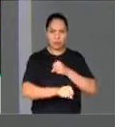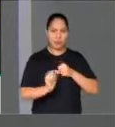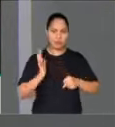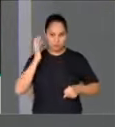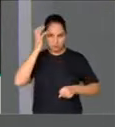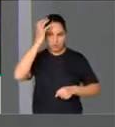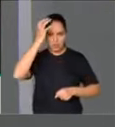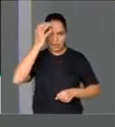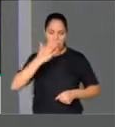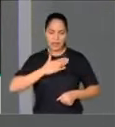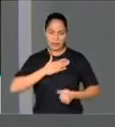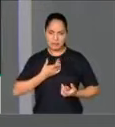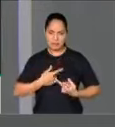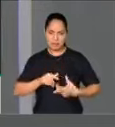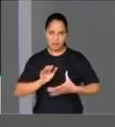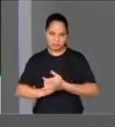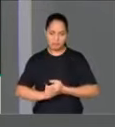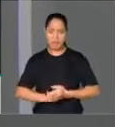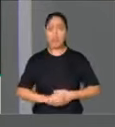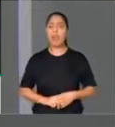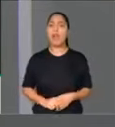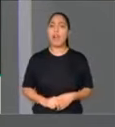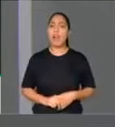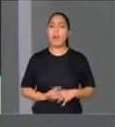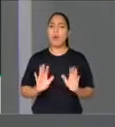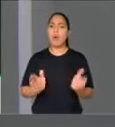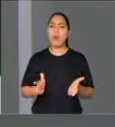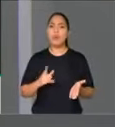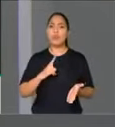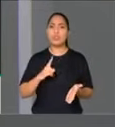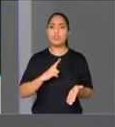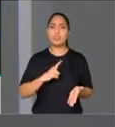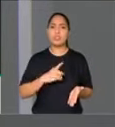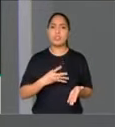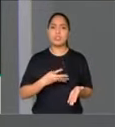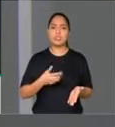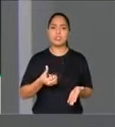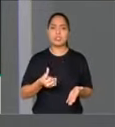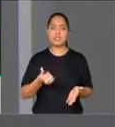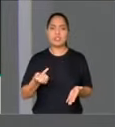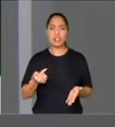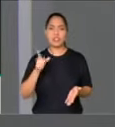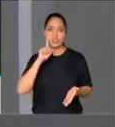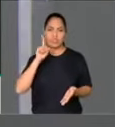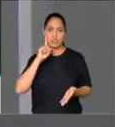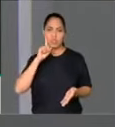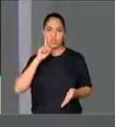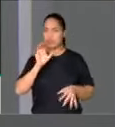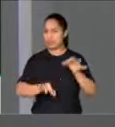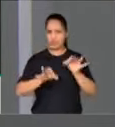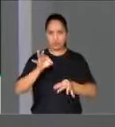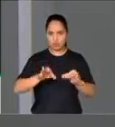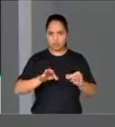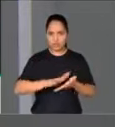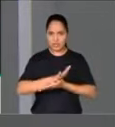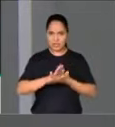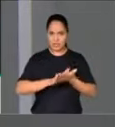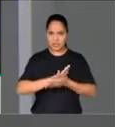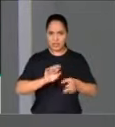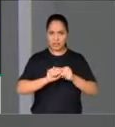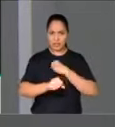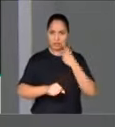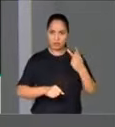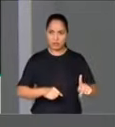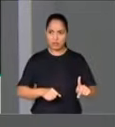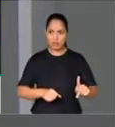completam 467 dias, ainda sem justiça para a execução dela. Eu conto